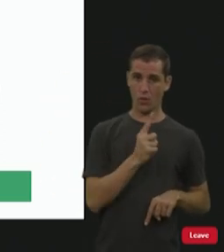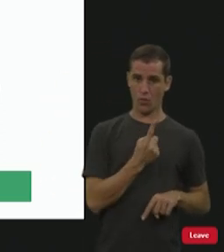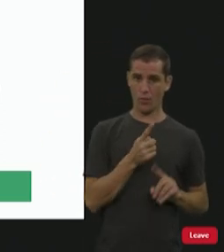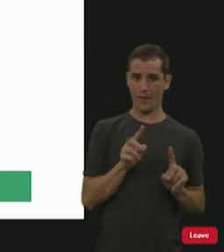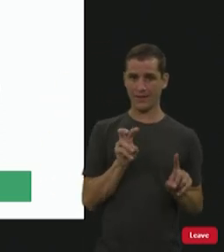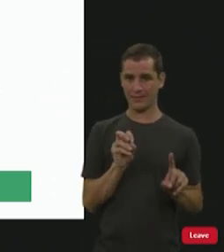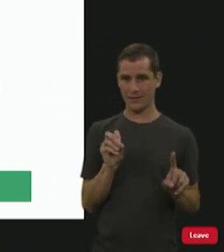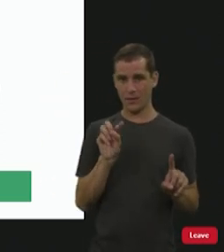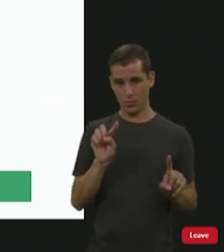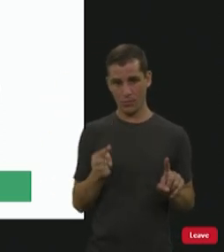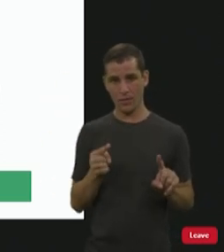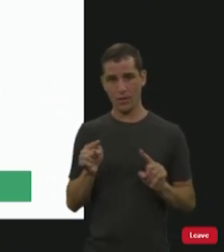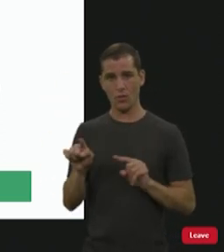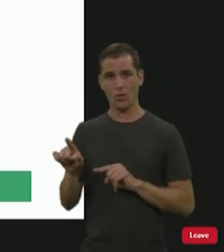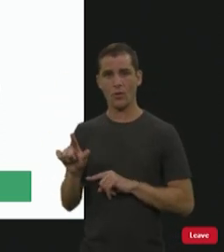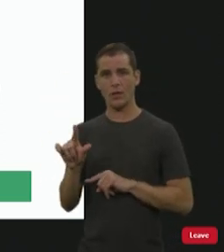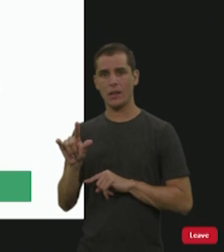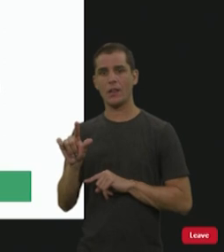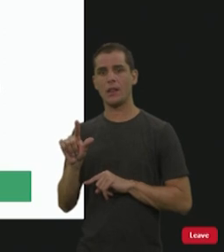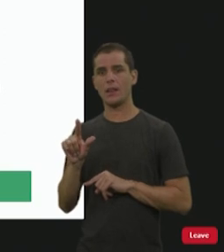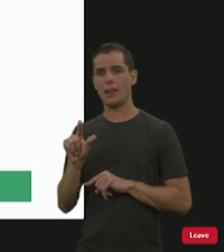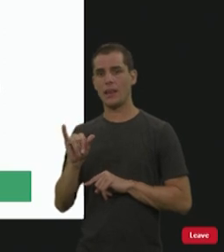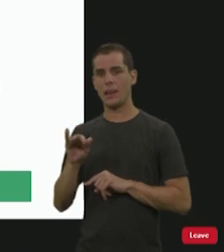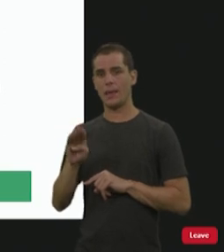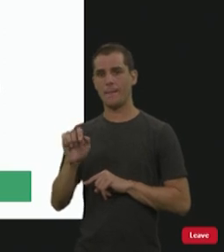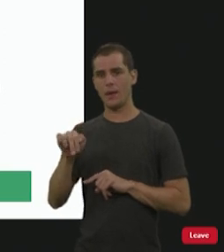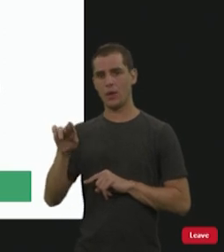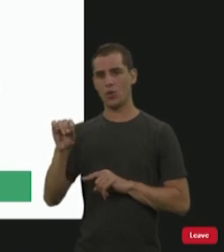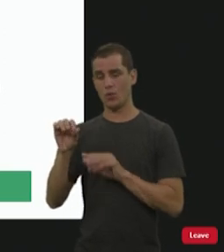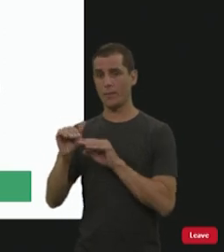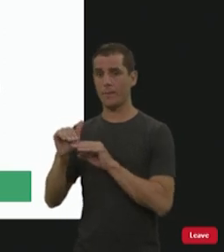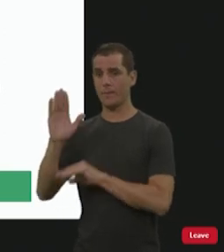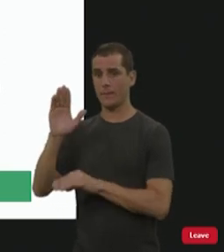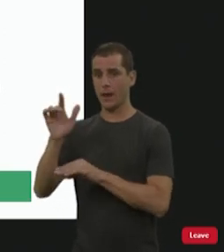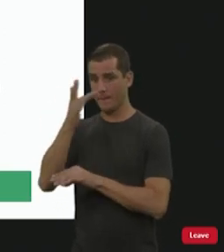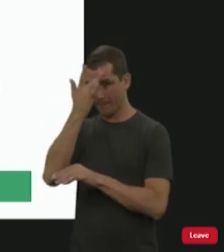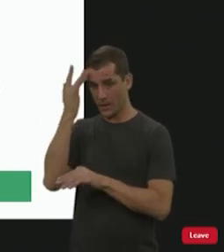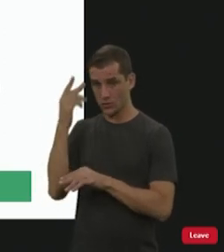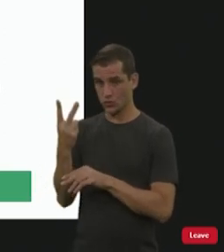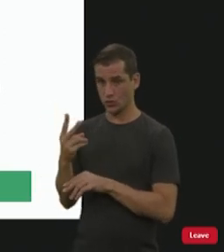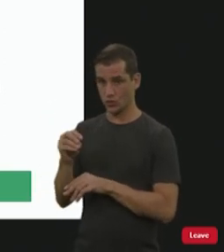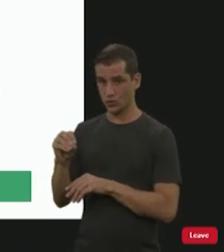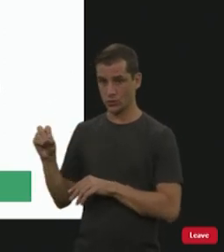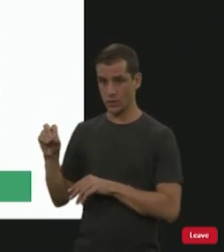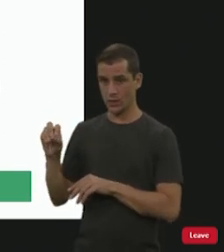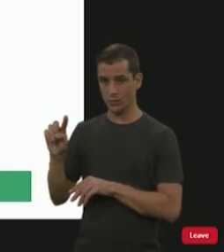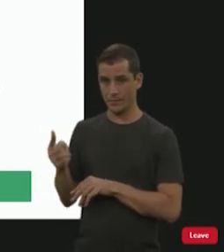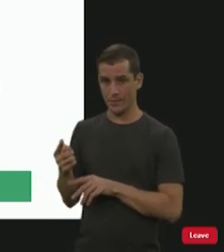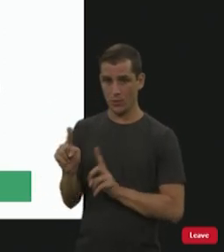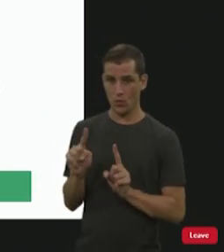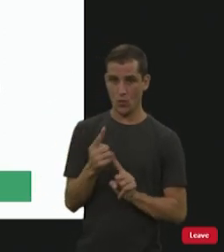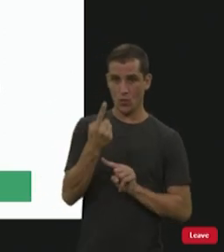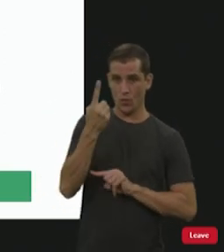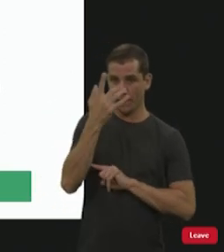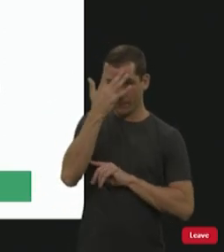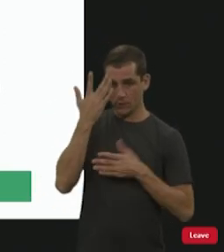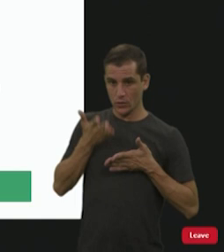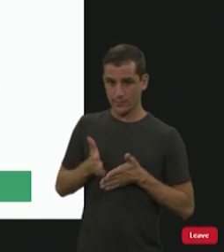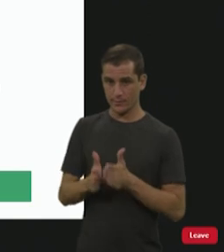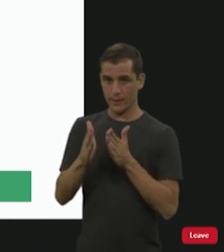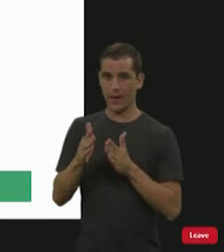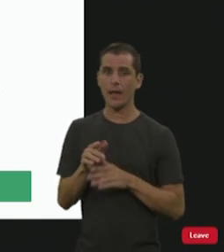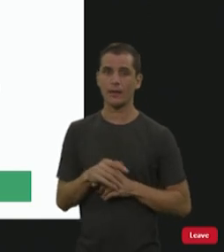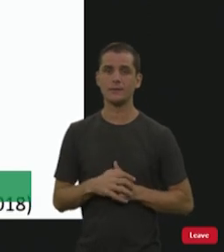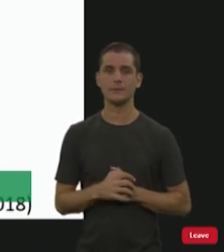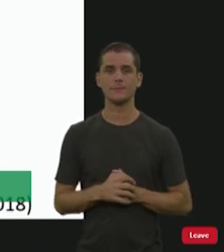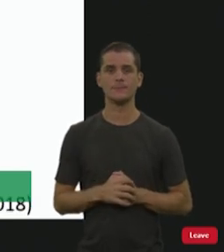A lipodistrofia congênita generalizada, ou síndrome de Berardinelli-Saipe, é uma doença autossômica recessiva rara, importantes alterações no metabolismo